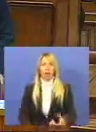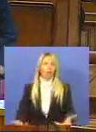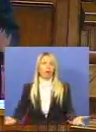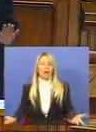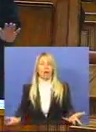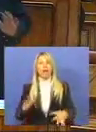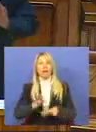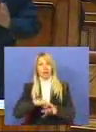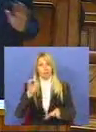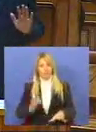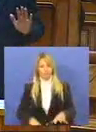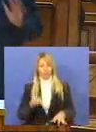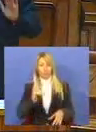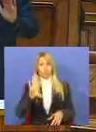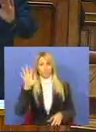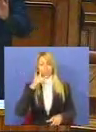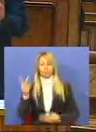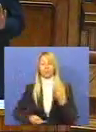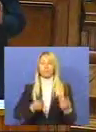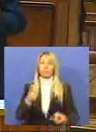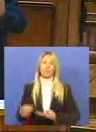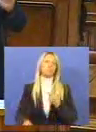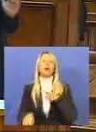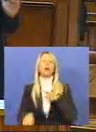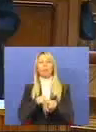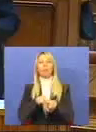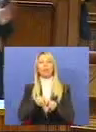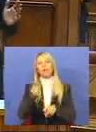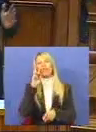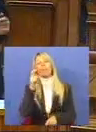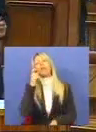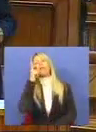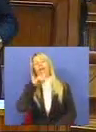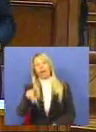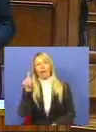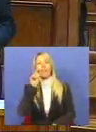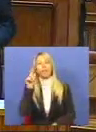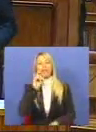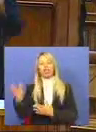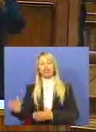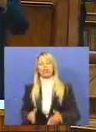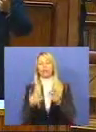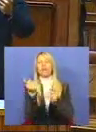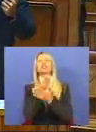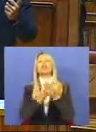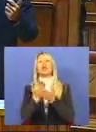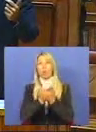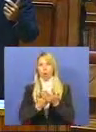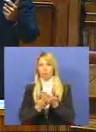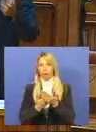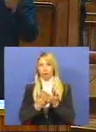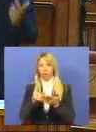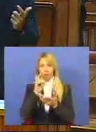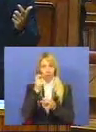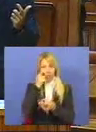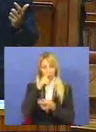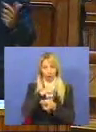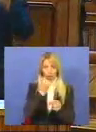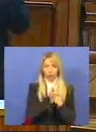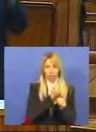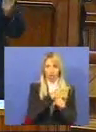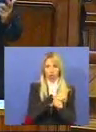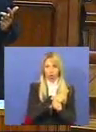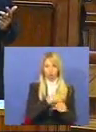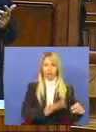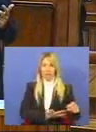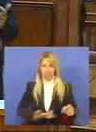que, quando avaliamos esta política, vemos a quem defende esta estratégia económica: aos trabalhadores, aos desempregados,